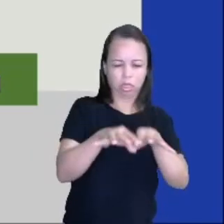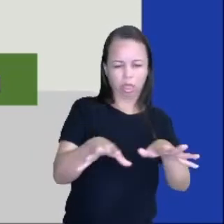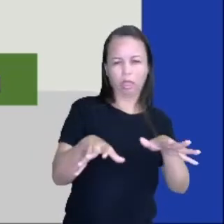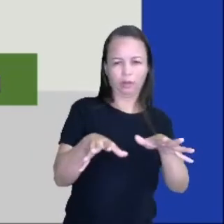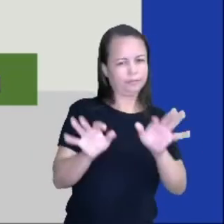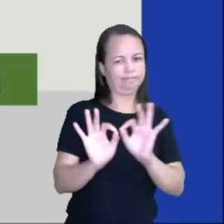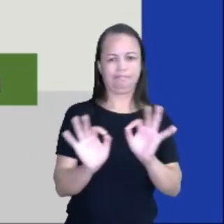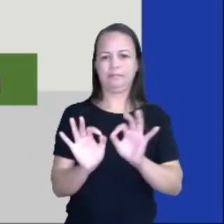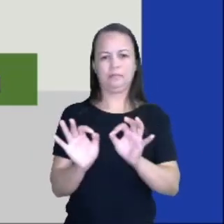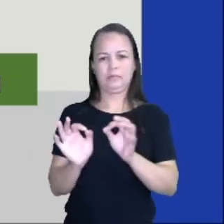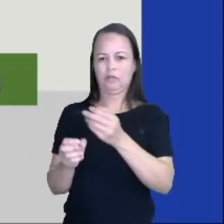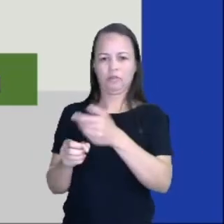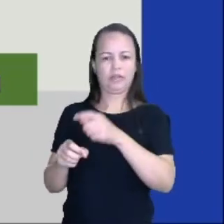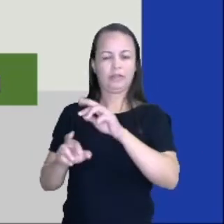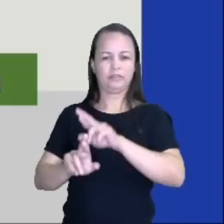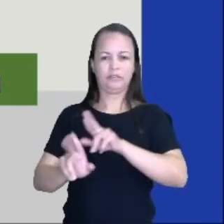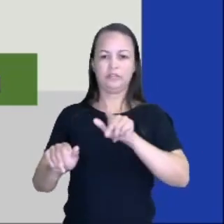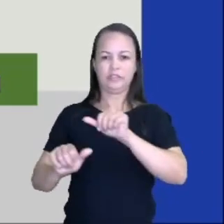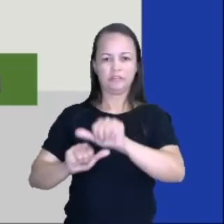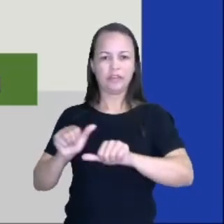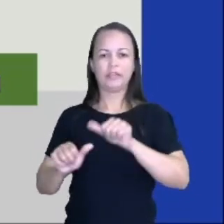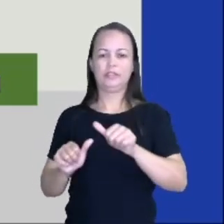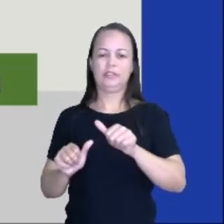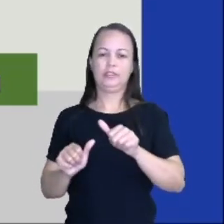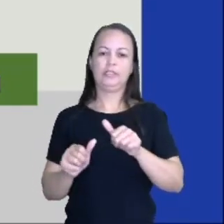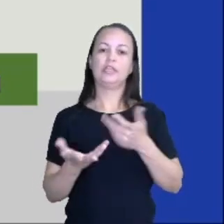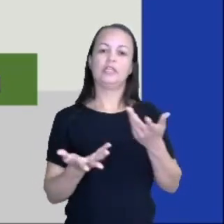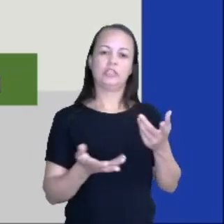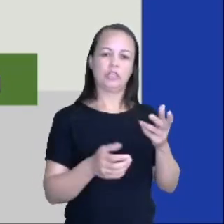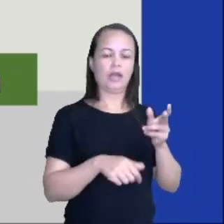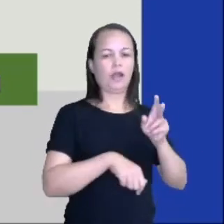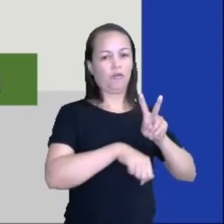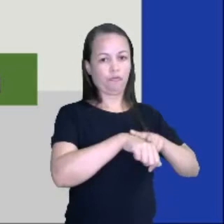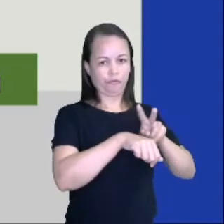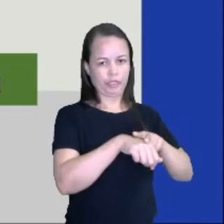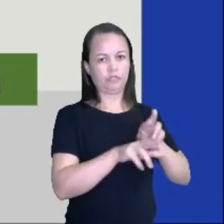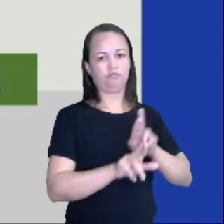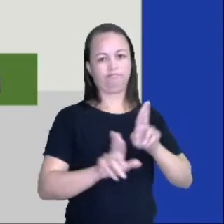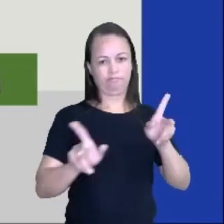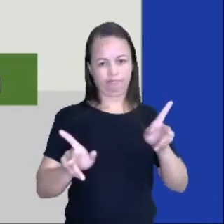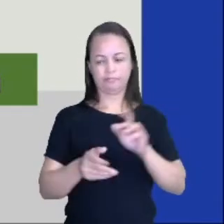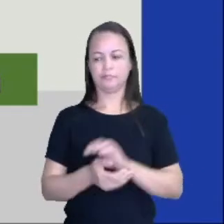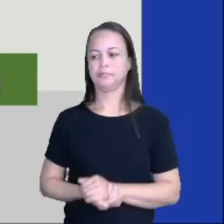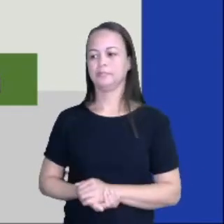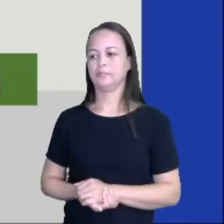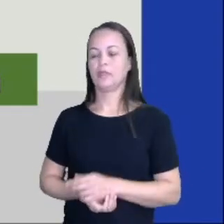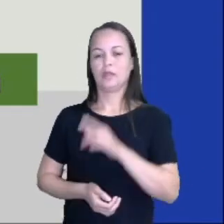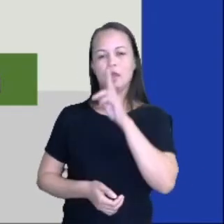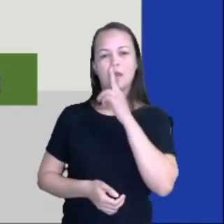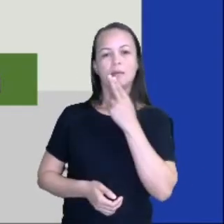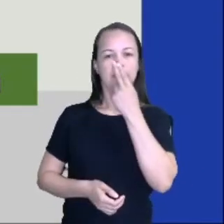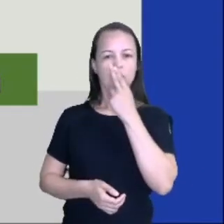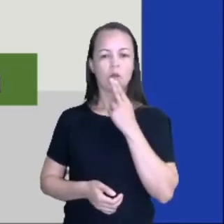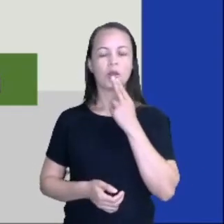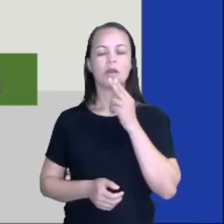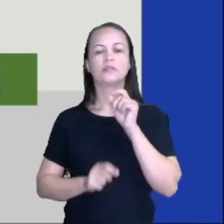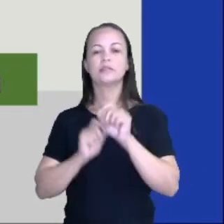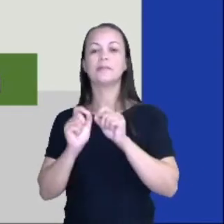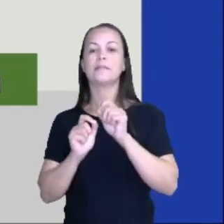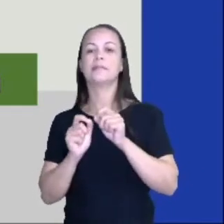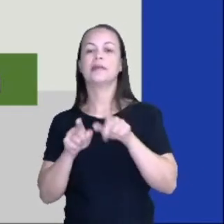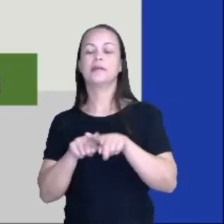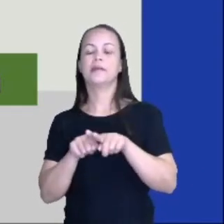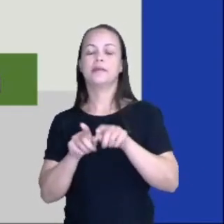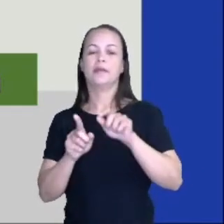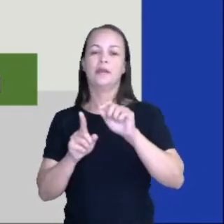tentar colar ela, ela vai continuar sendo quem ela é, a xícara de vidro. No caso, o picolé também é uma transformação